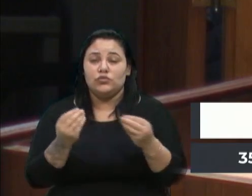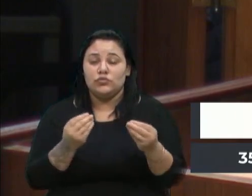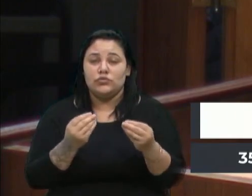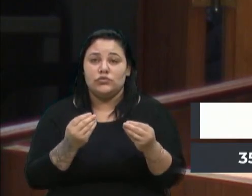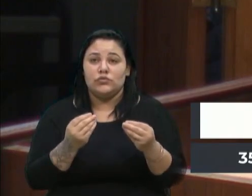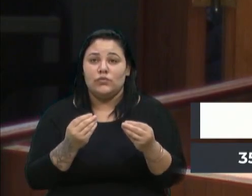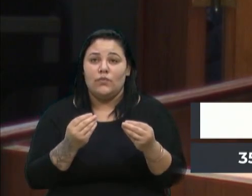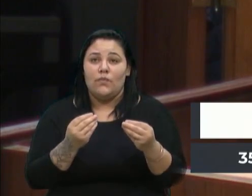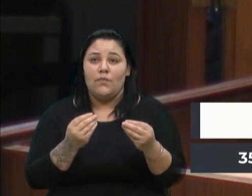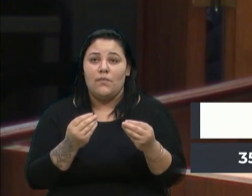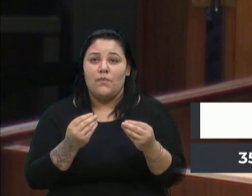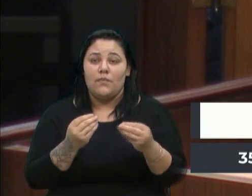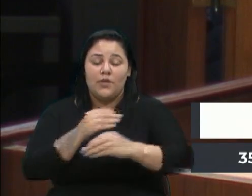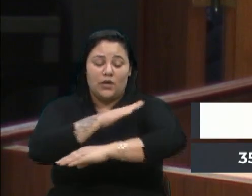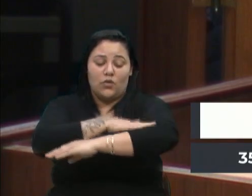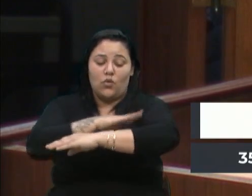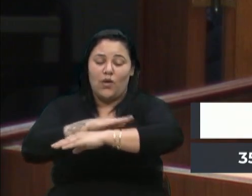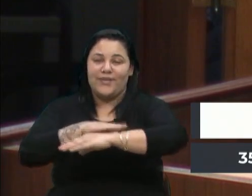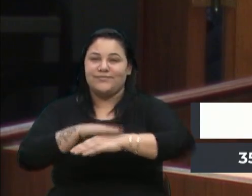colocado fora.